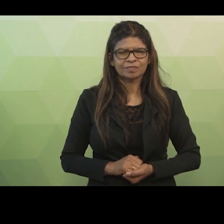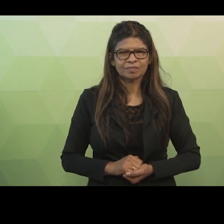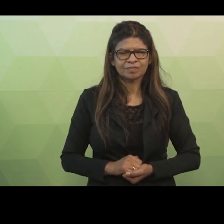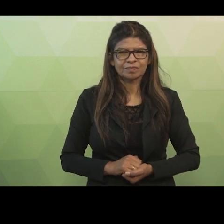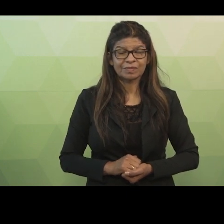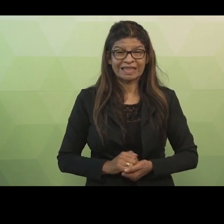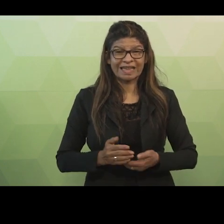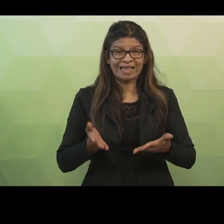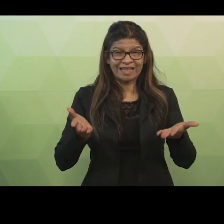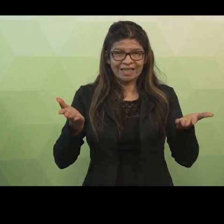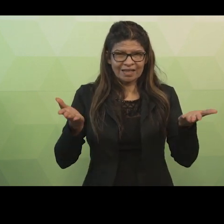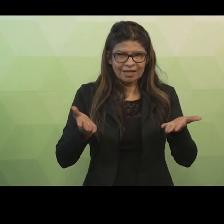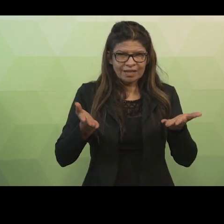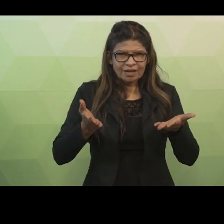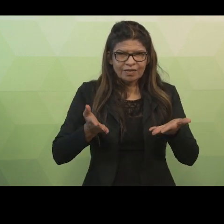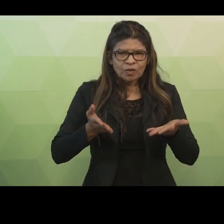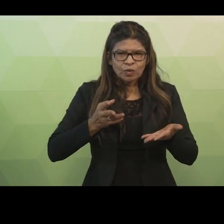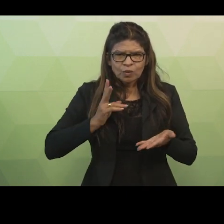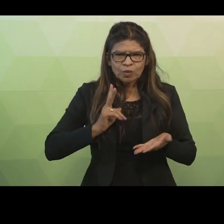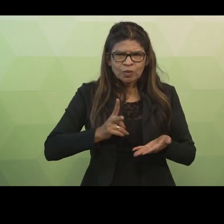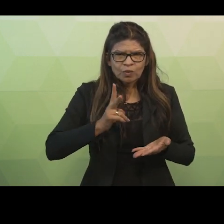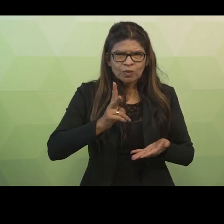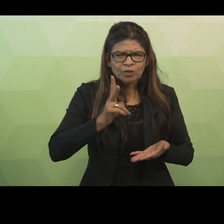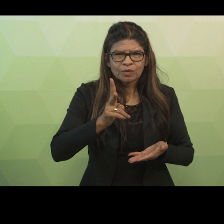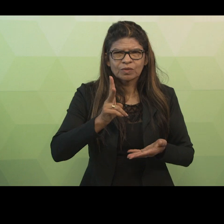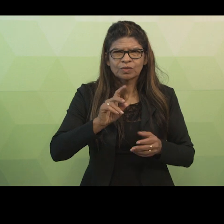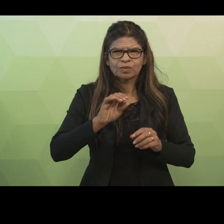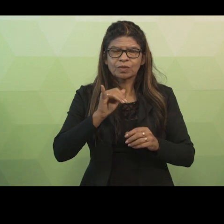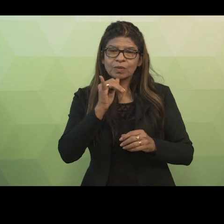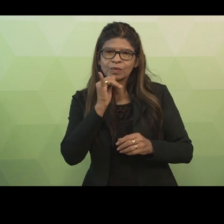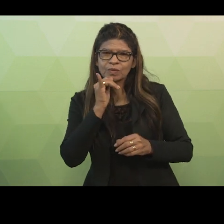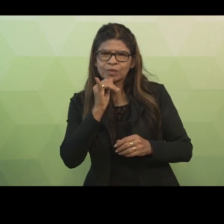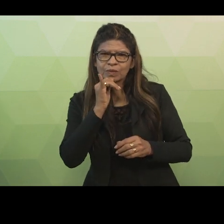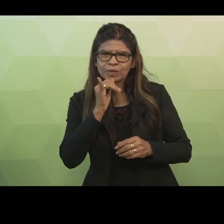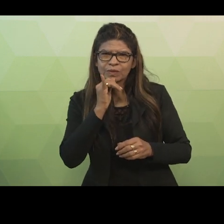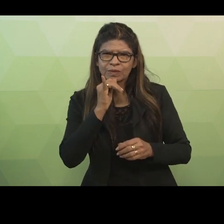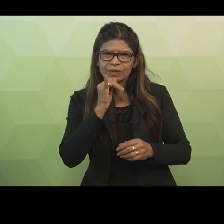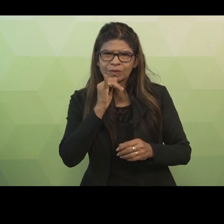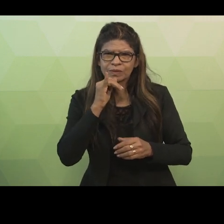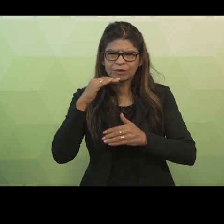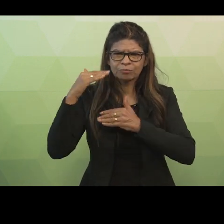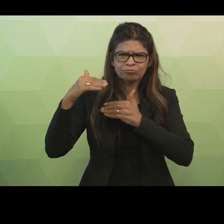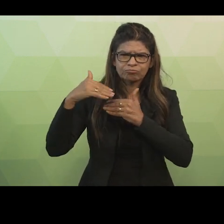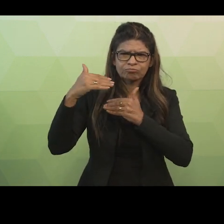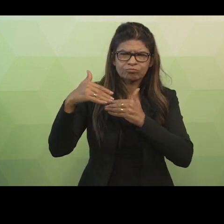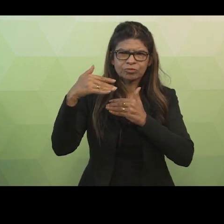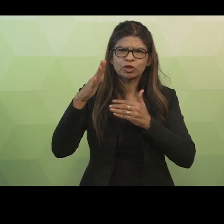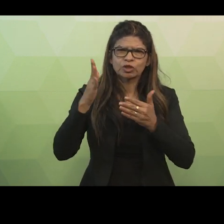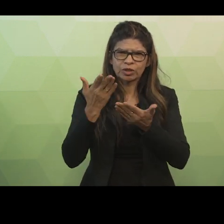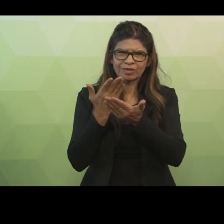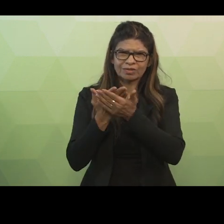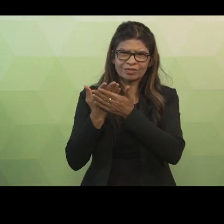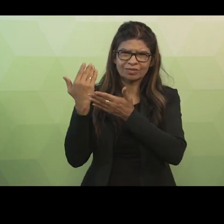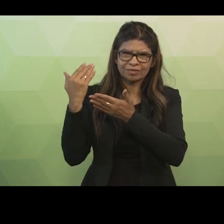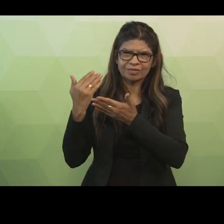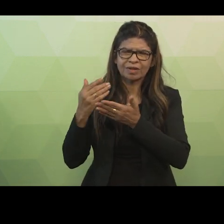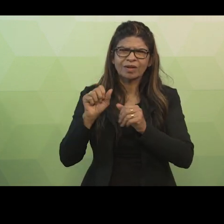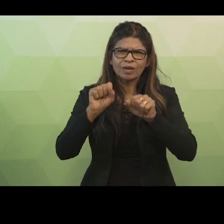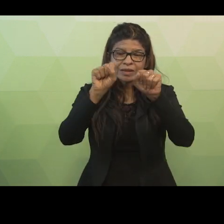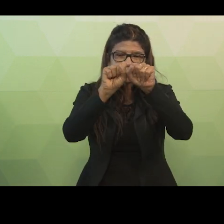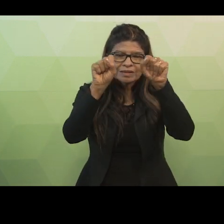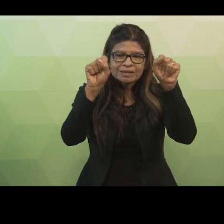Vamos dar continuidade ao exemplo que viemos trabalhando ao longo das aulas, que é de um sistema de controle de biblioteca,